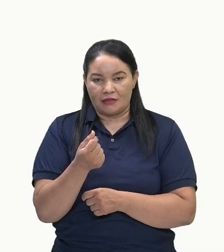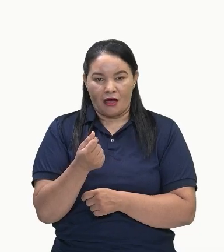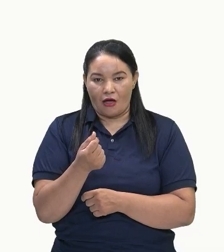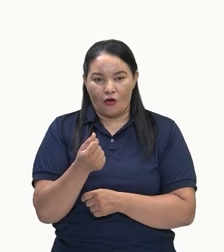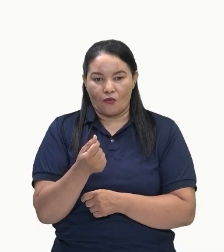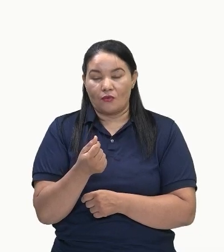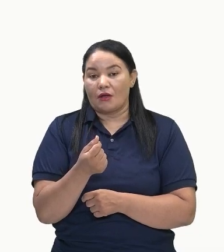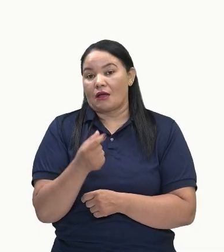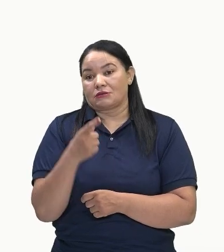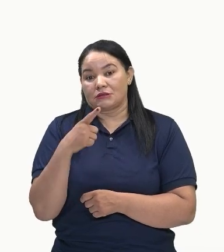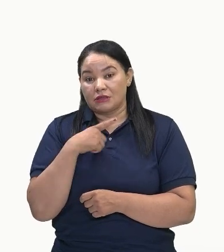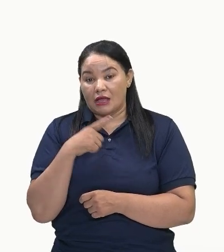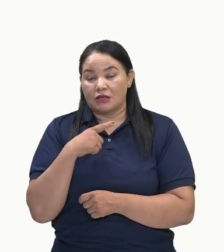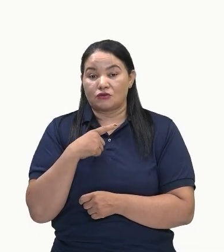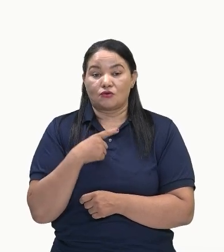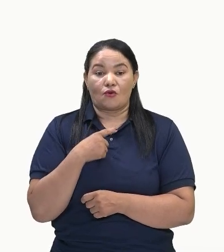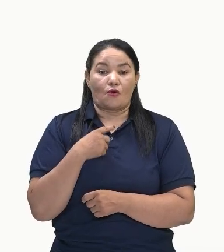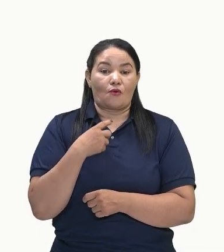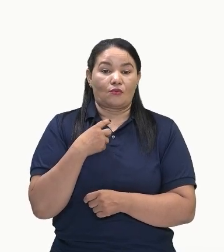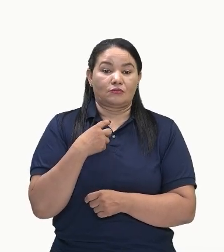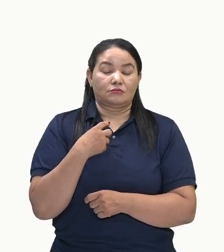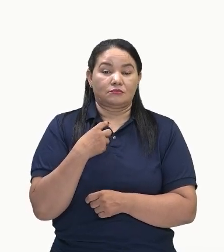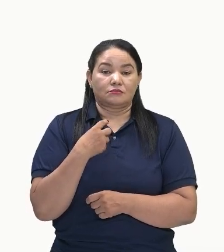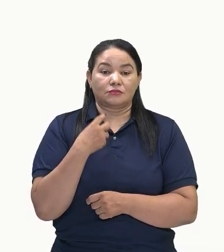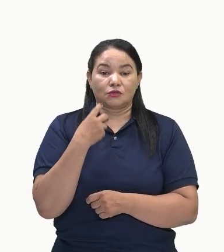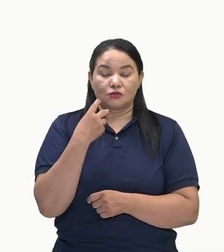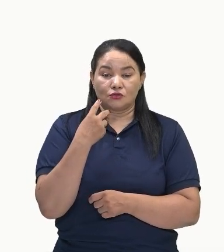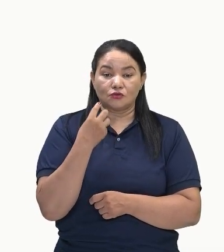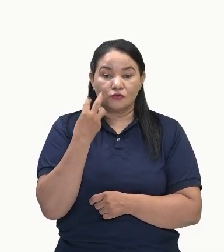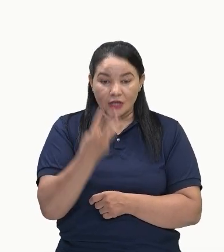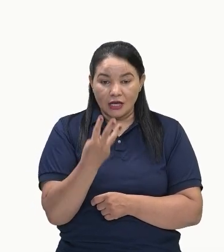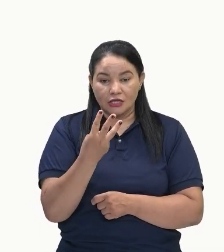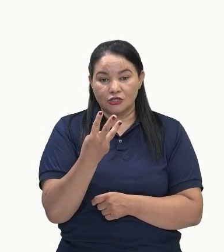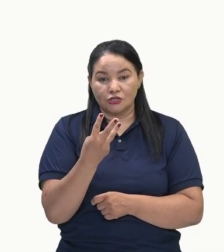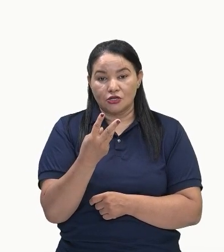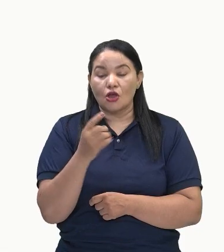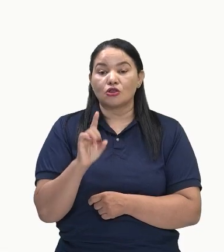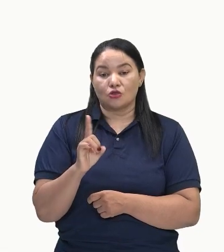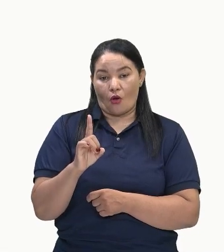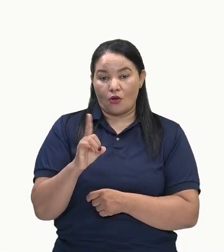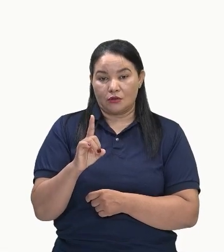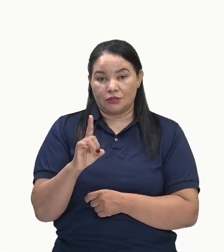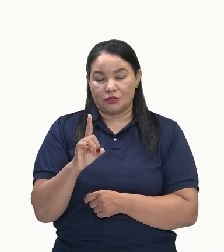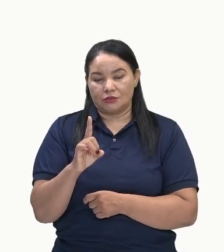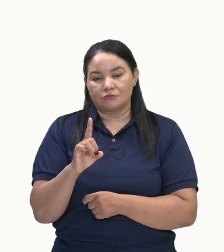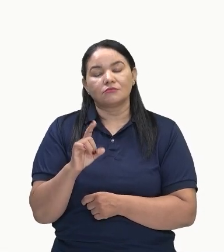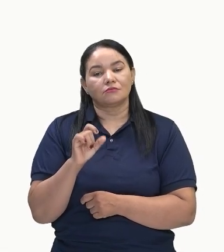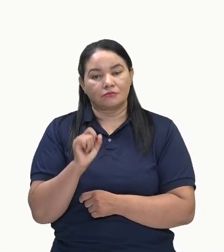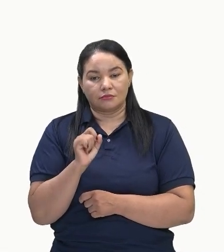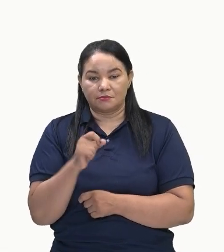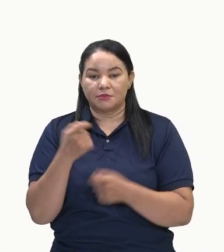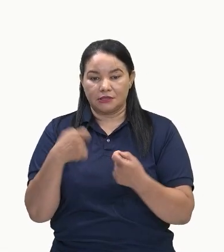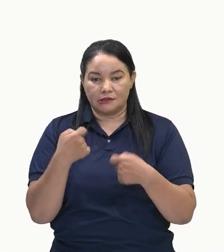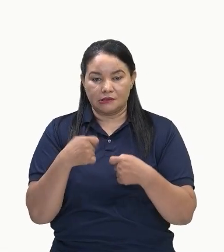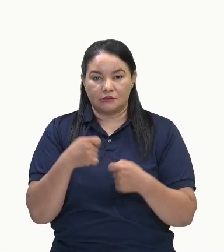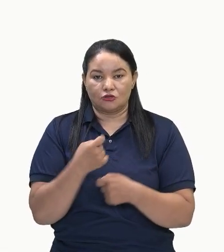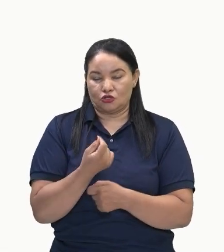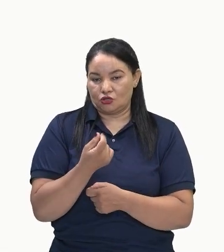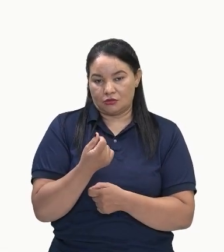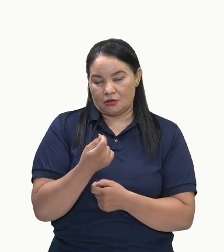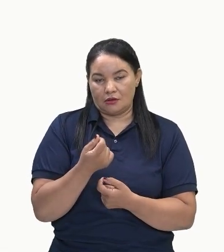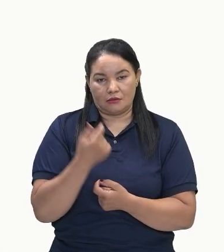isso. Eu vou dizer, I have $3. Aí eu preciso de uma outra medida para saber essa quantidade de dinheiro, tá bom?